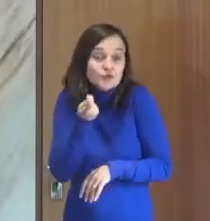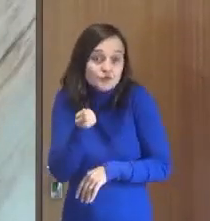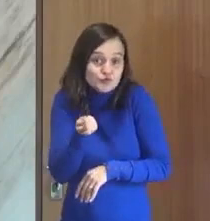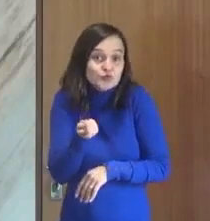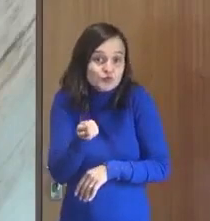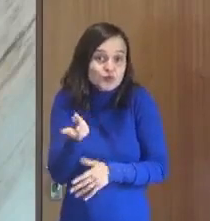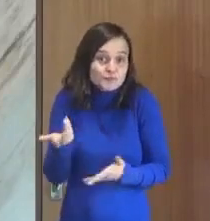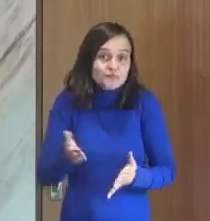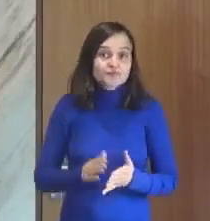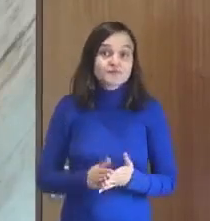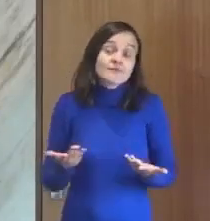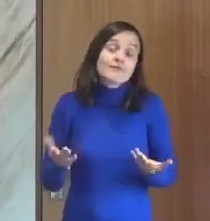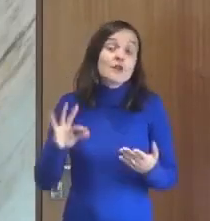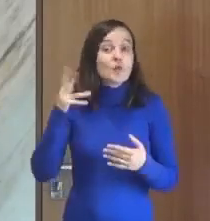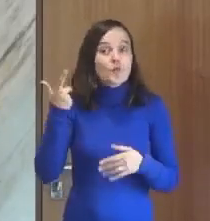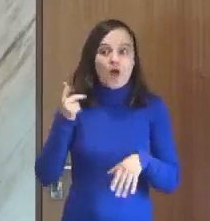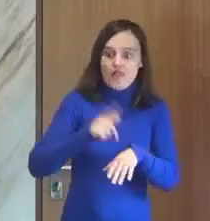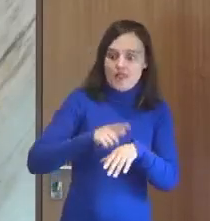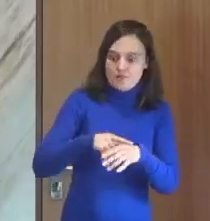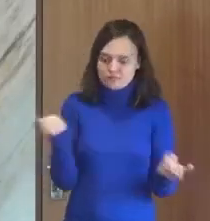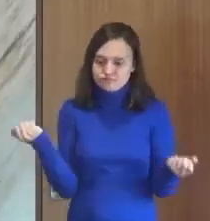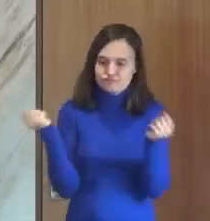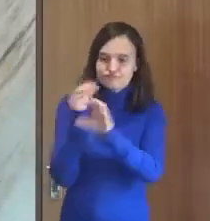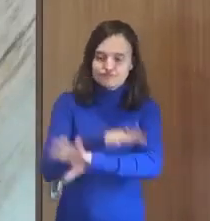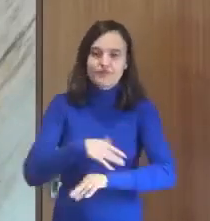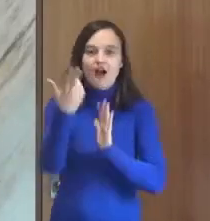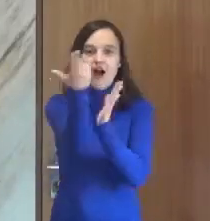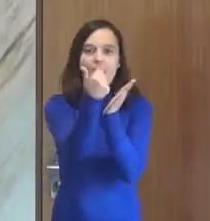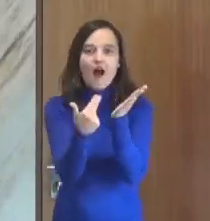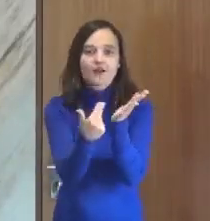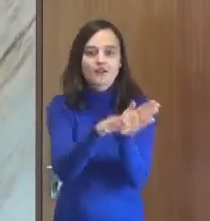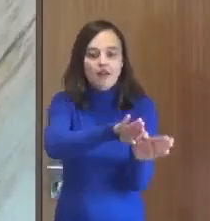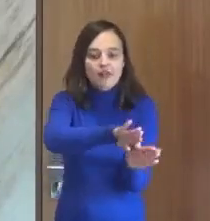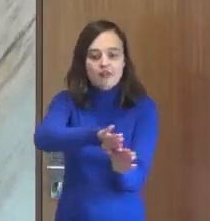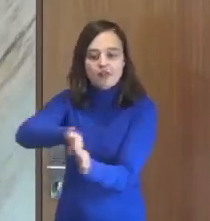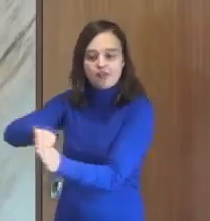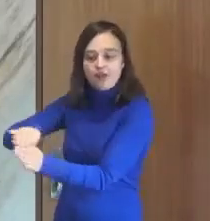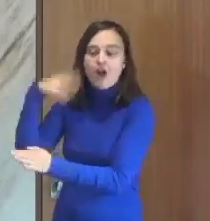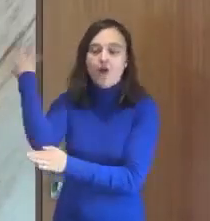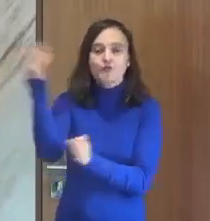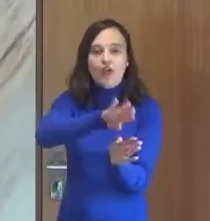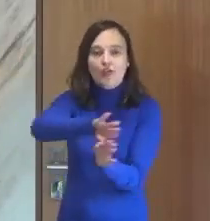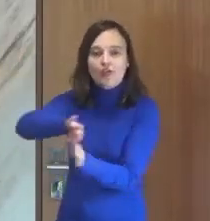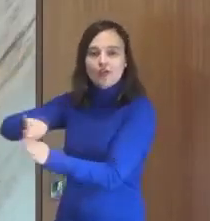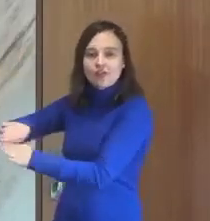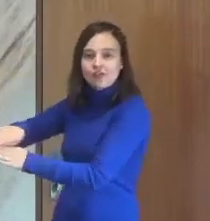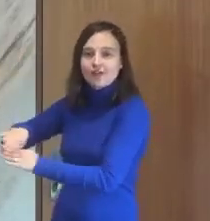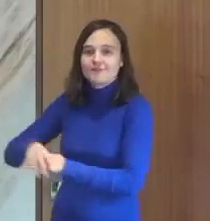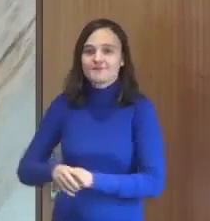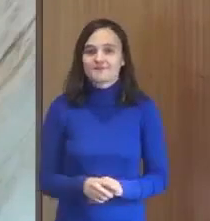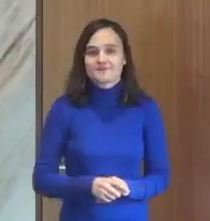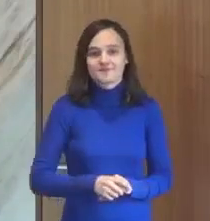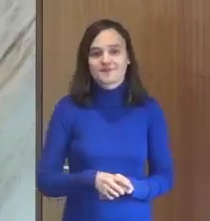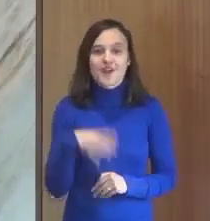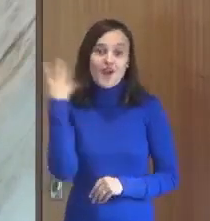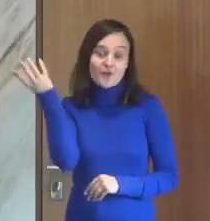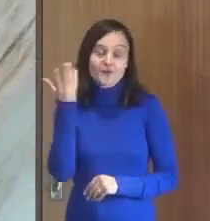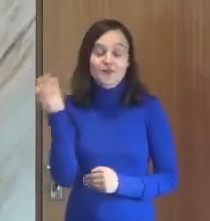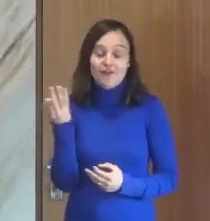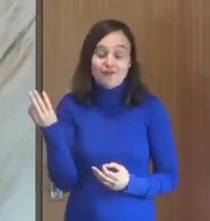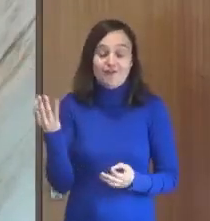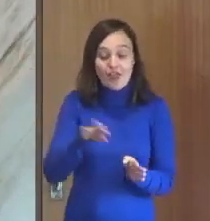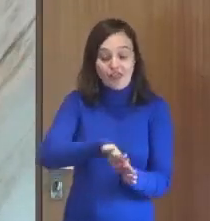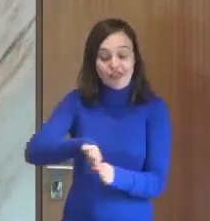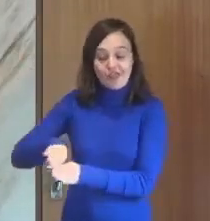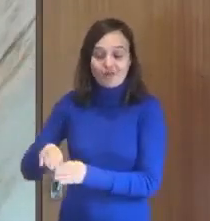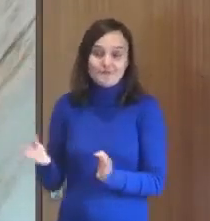acontece em tempos de grande revolução, as artes ficam, exatamente, para trás. A cultura, a cultura, a agricultura ficou um